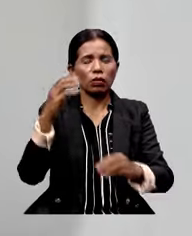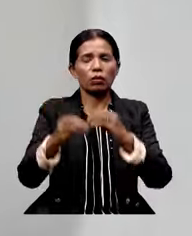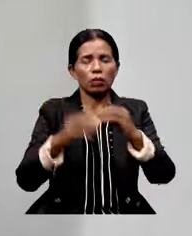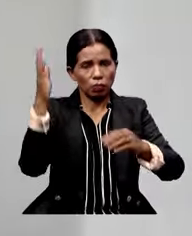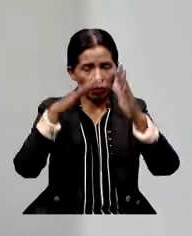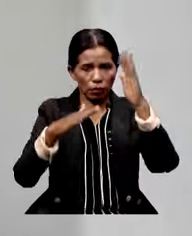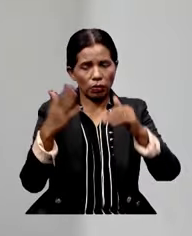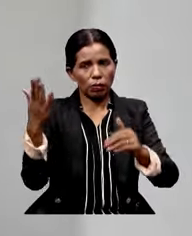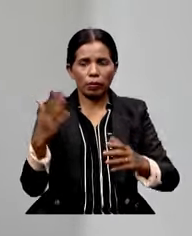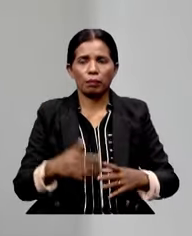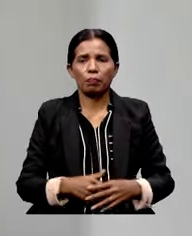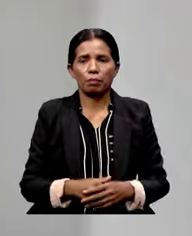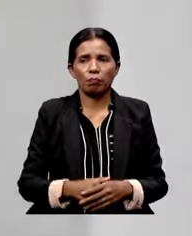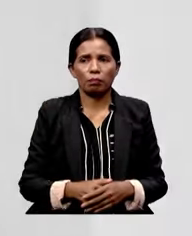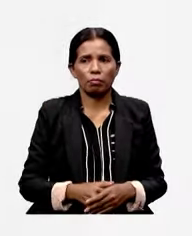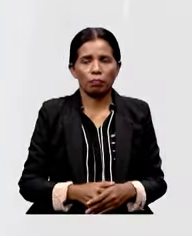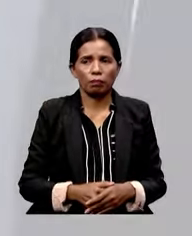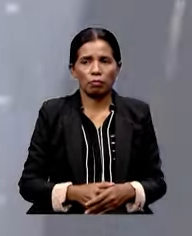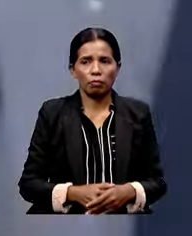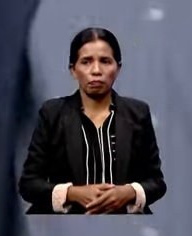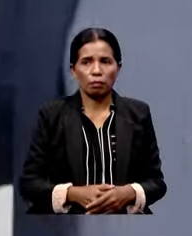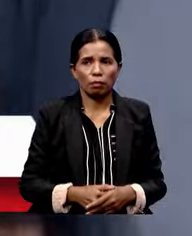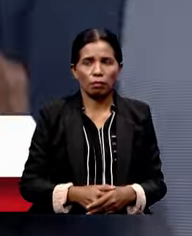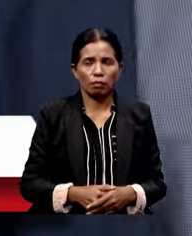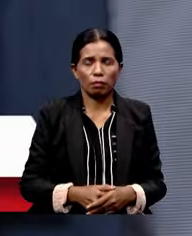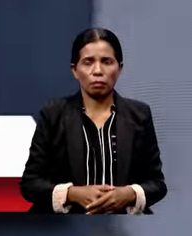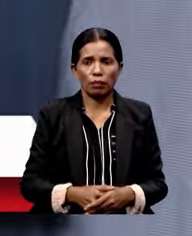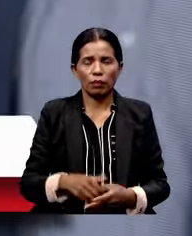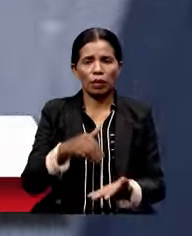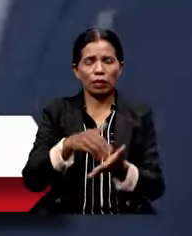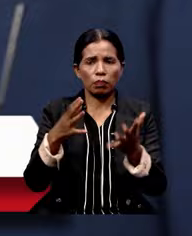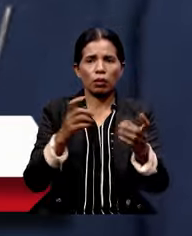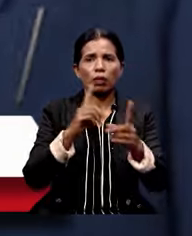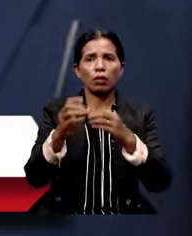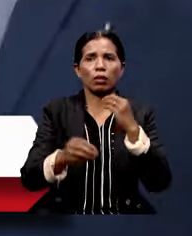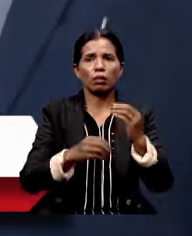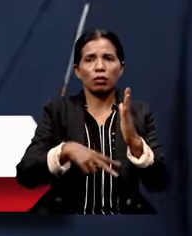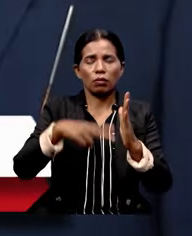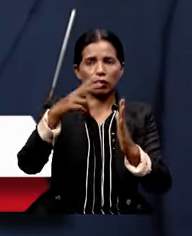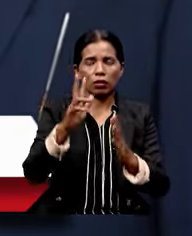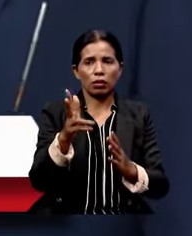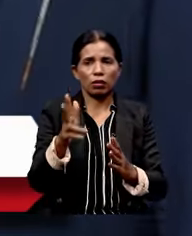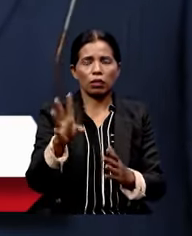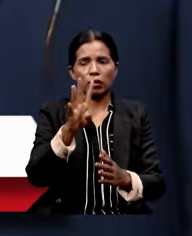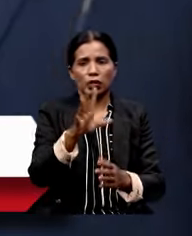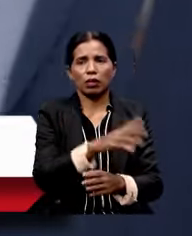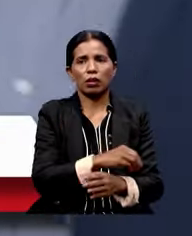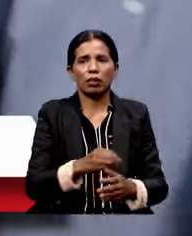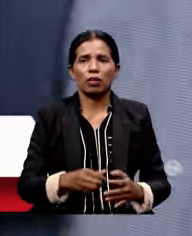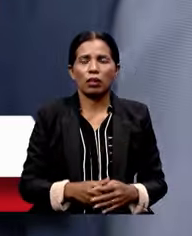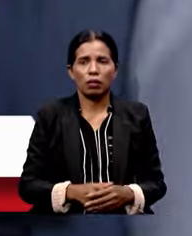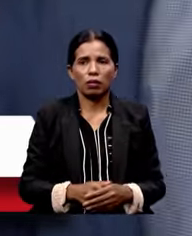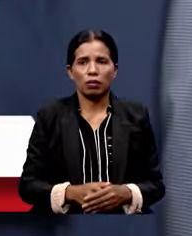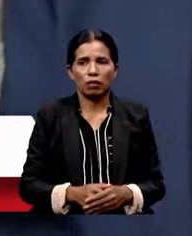refere. Você que estudante Barak Maklapasa questiona valor de 34, 33, 35, mas lá